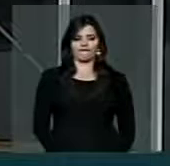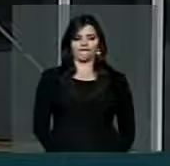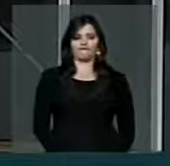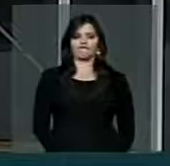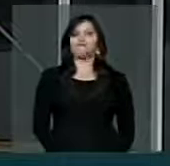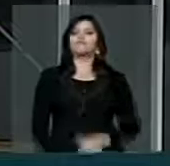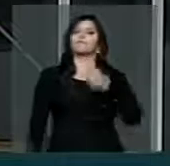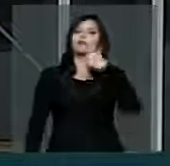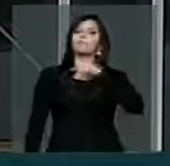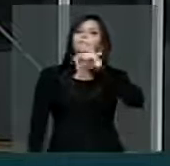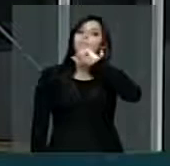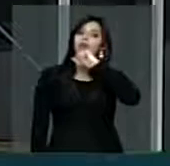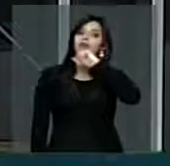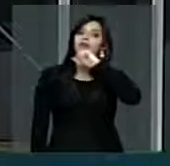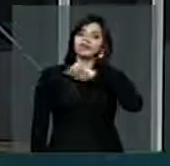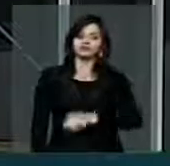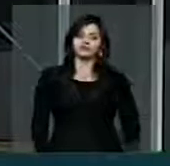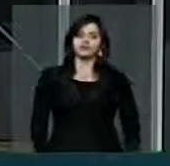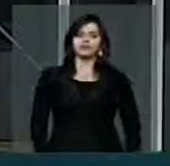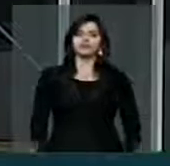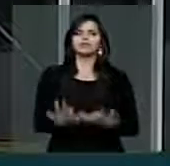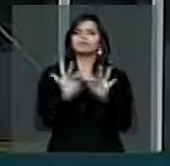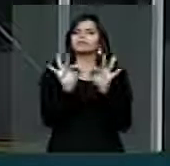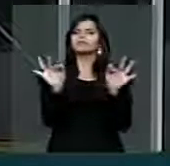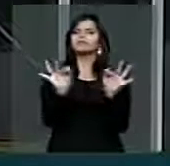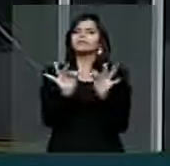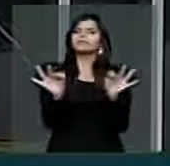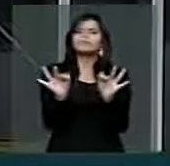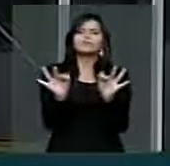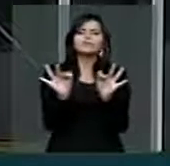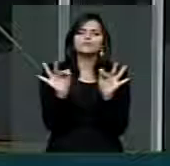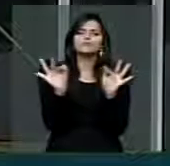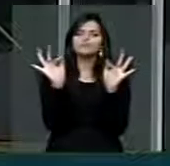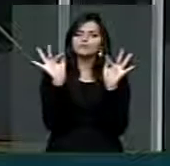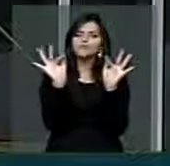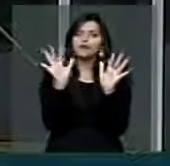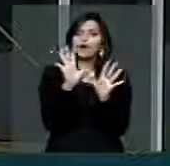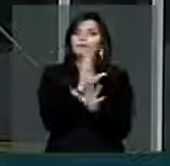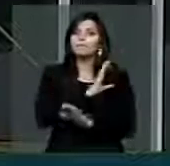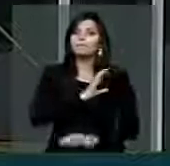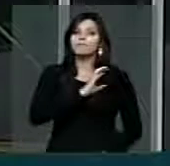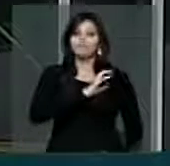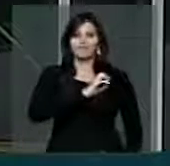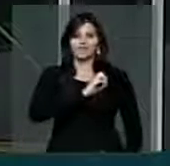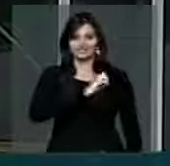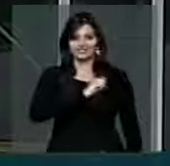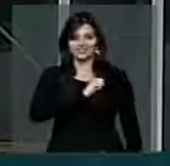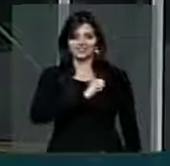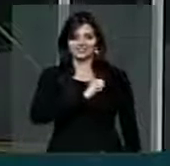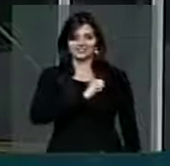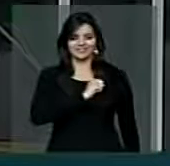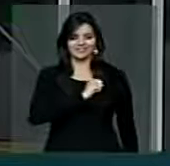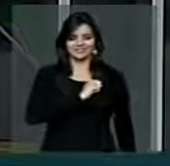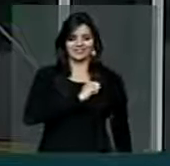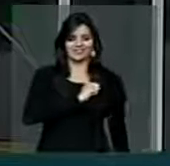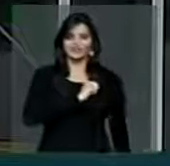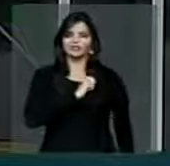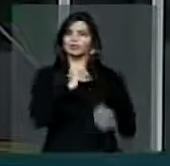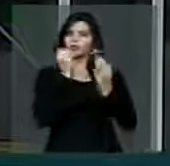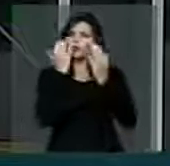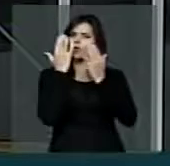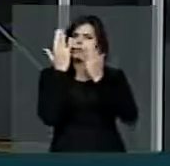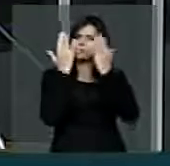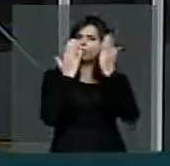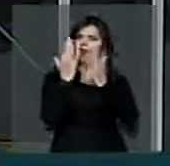A mãe é sublime. O seu amor só é